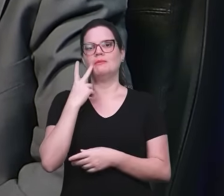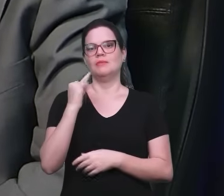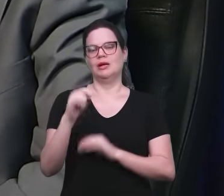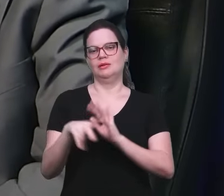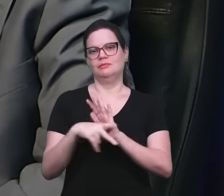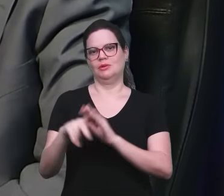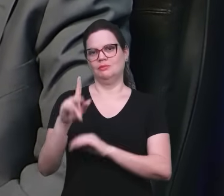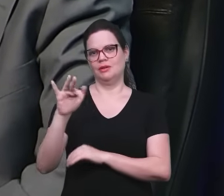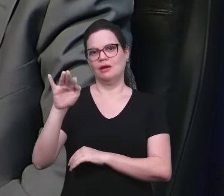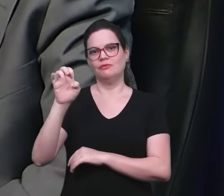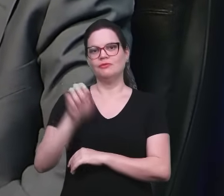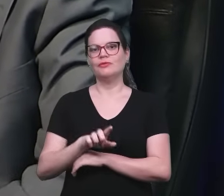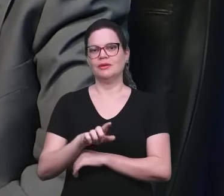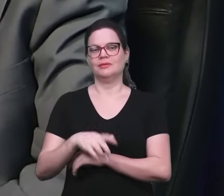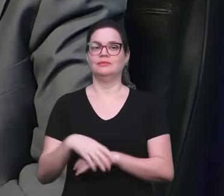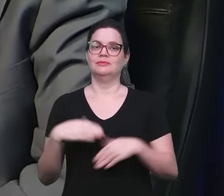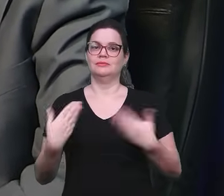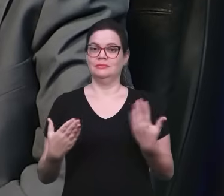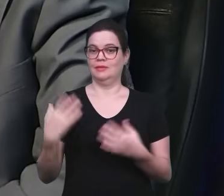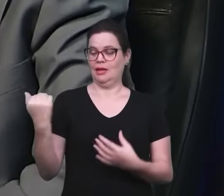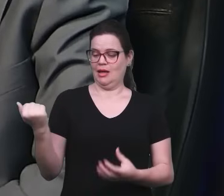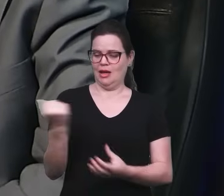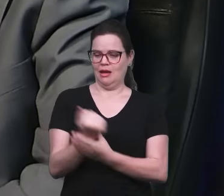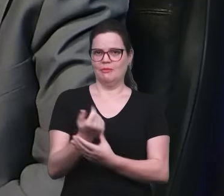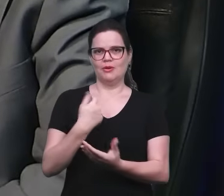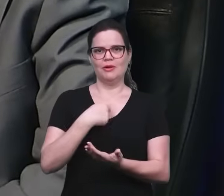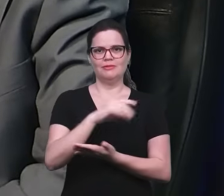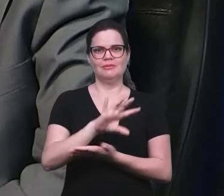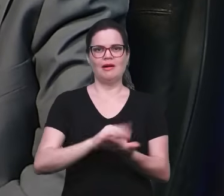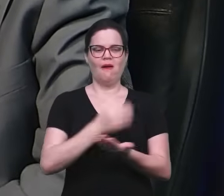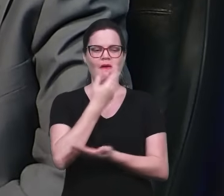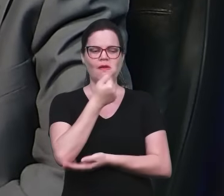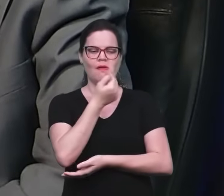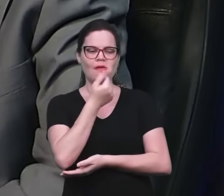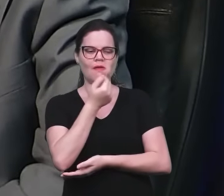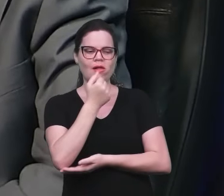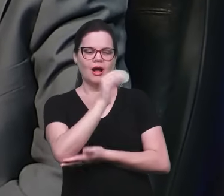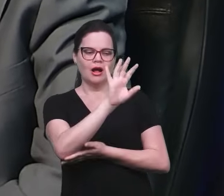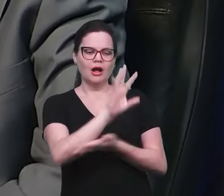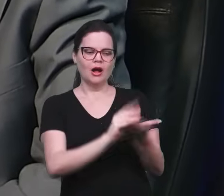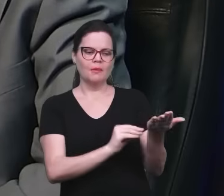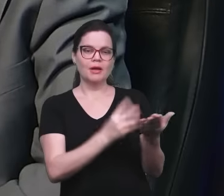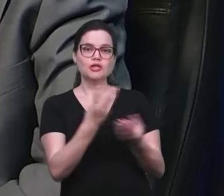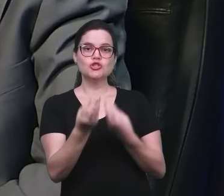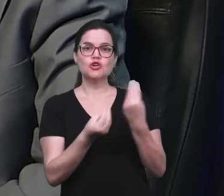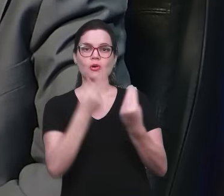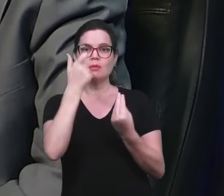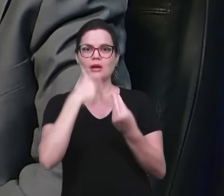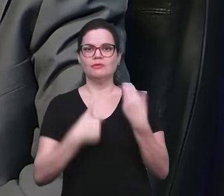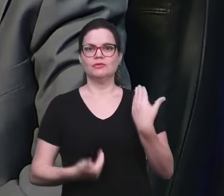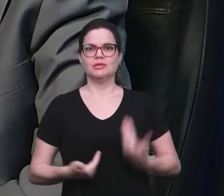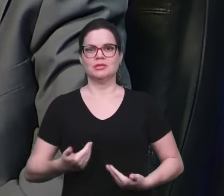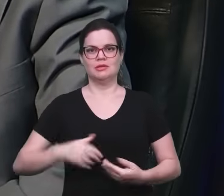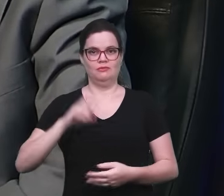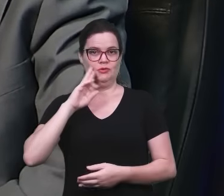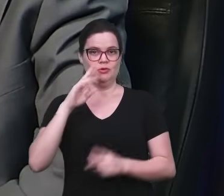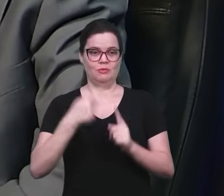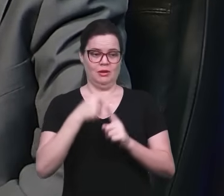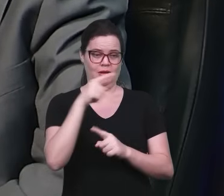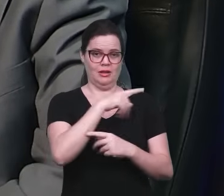né? Então, Abraão é para nós um modelo de como se servir ao Senhor, né? Que partiu de ouvir a voz de